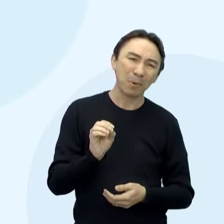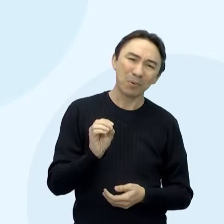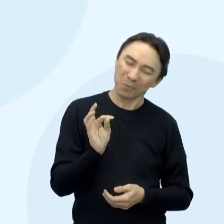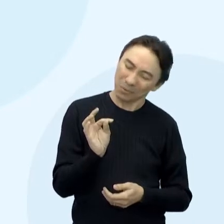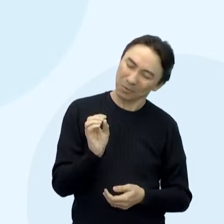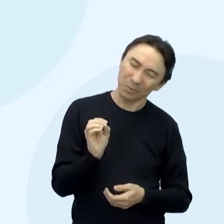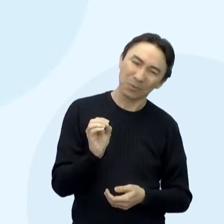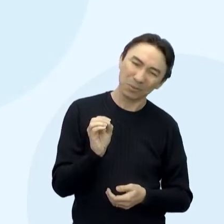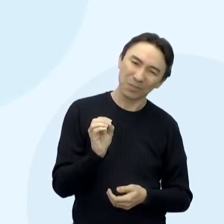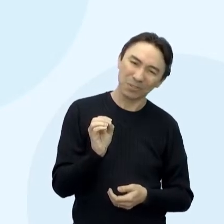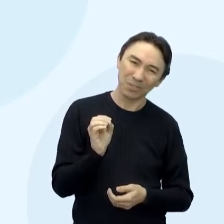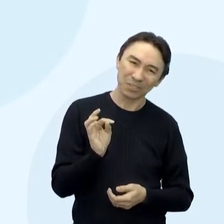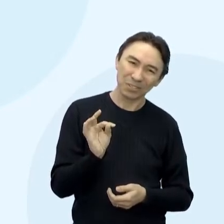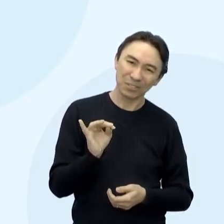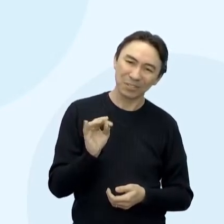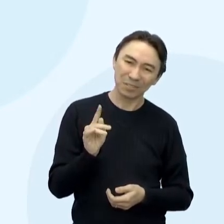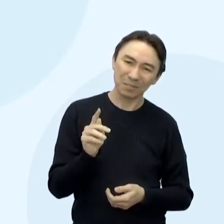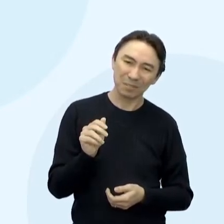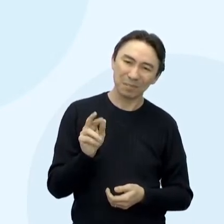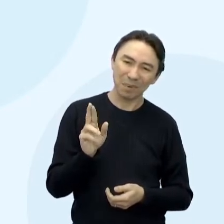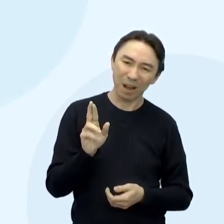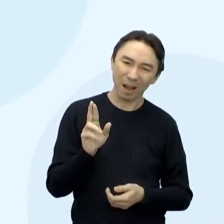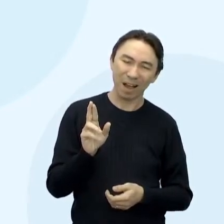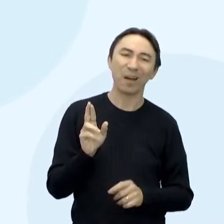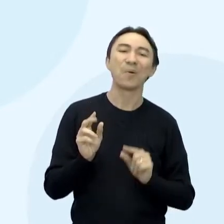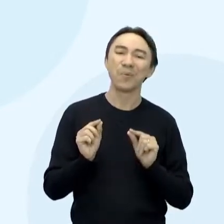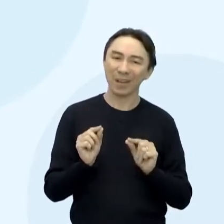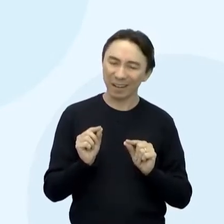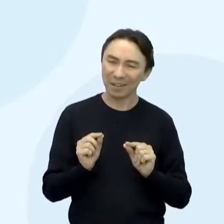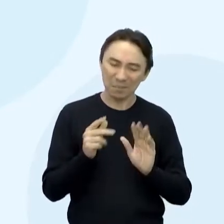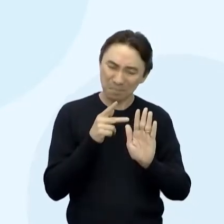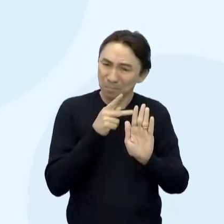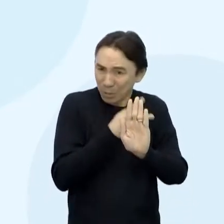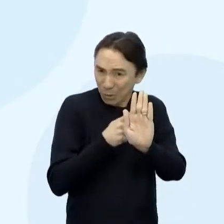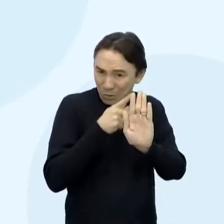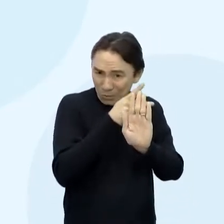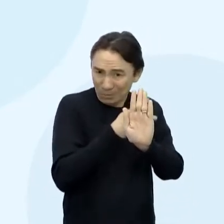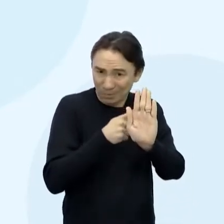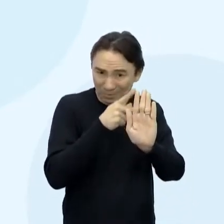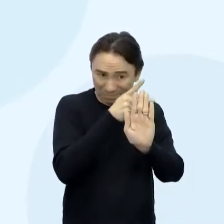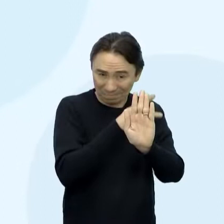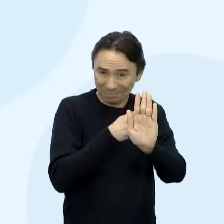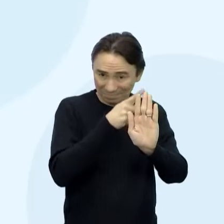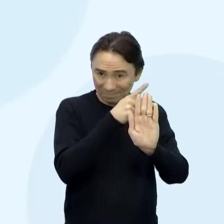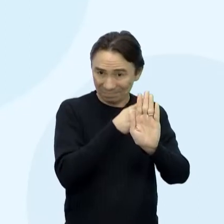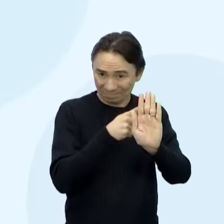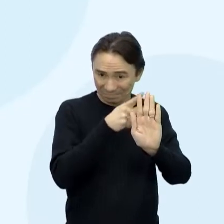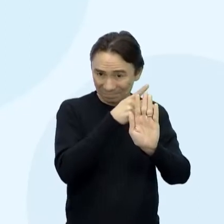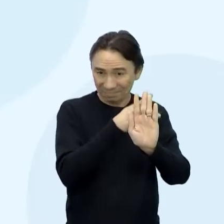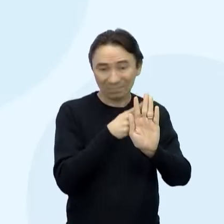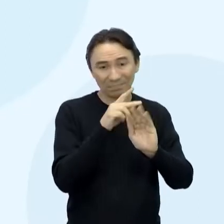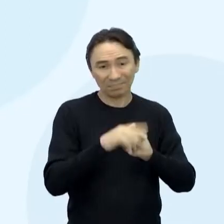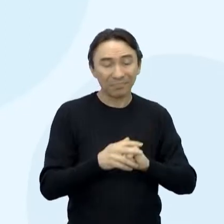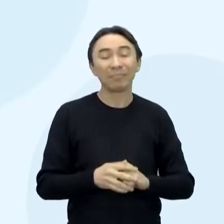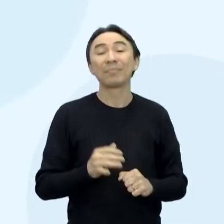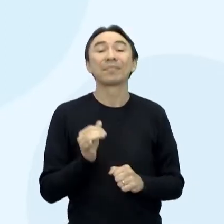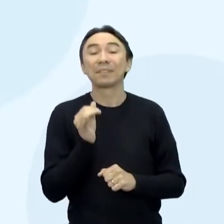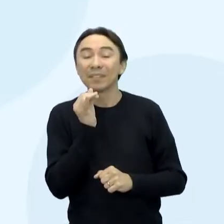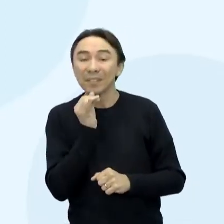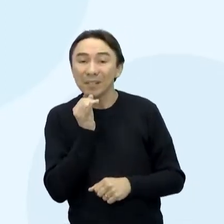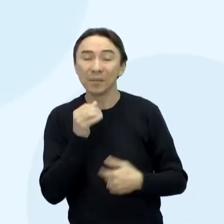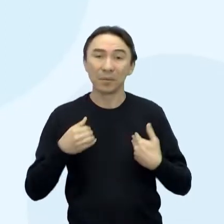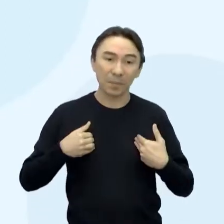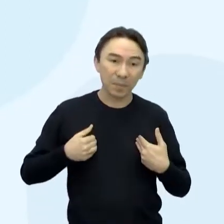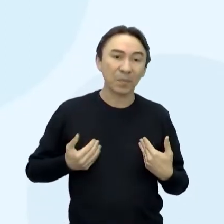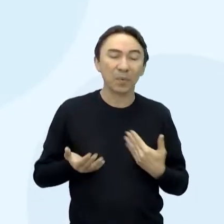Prototipar. Essa parte é bacana, porque é o ponto onde eu começo a